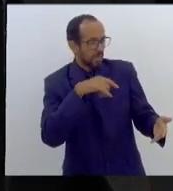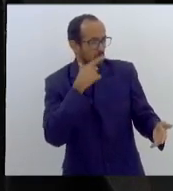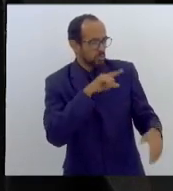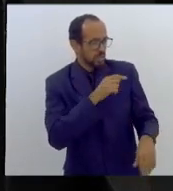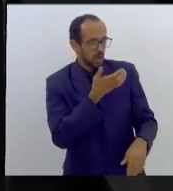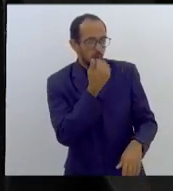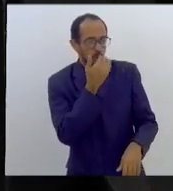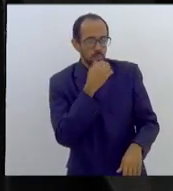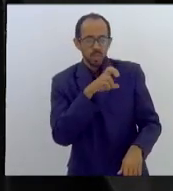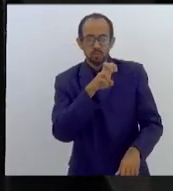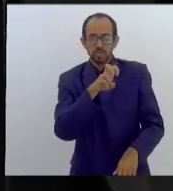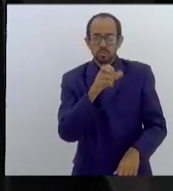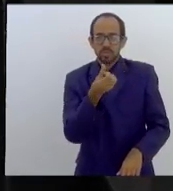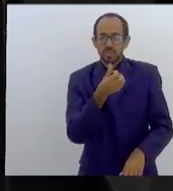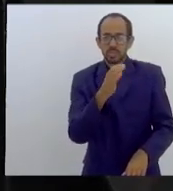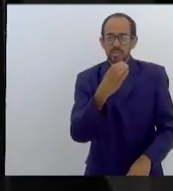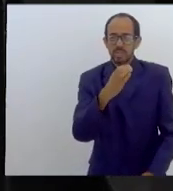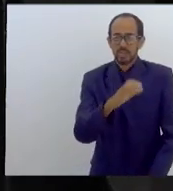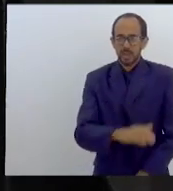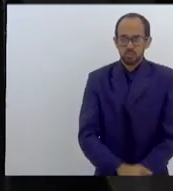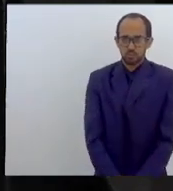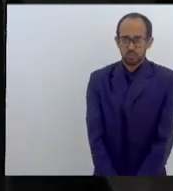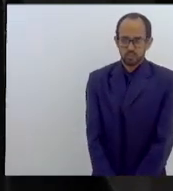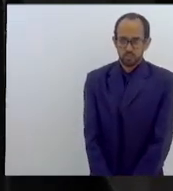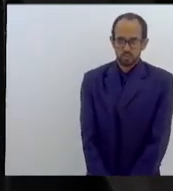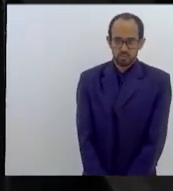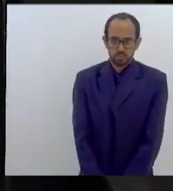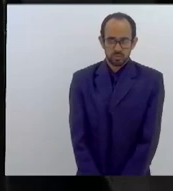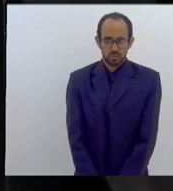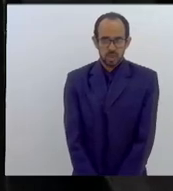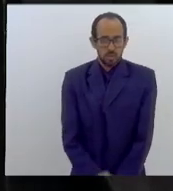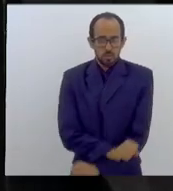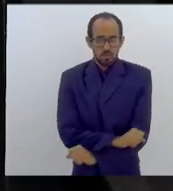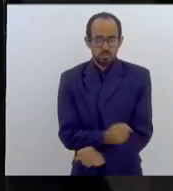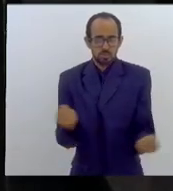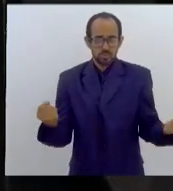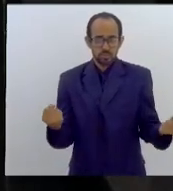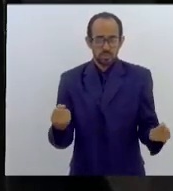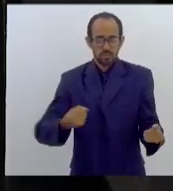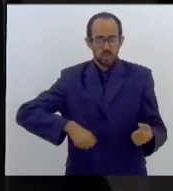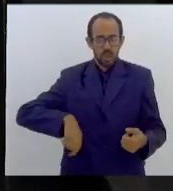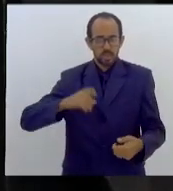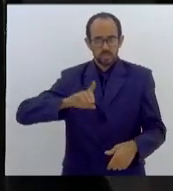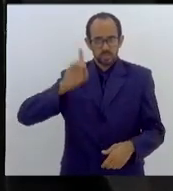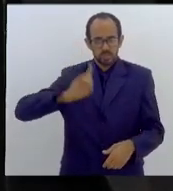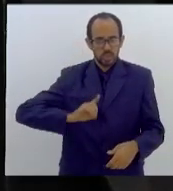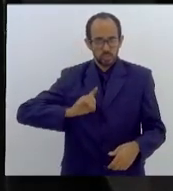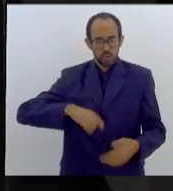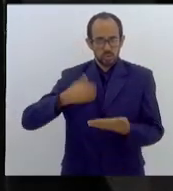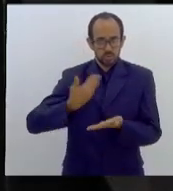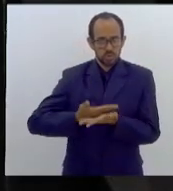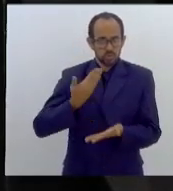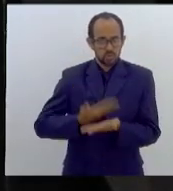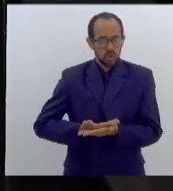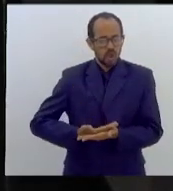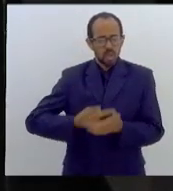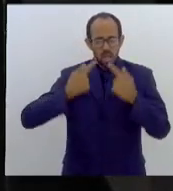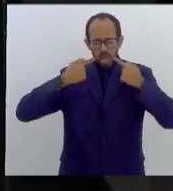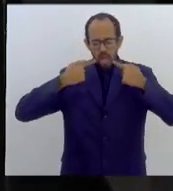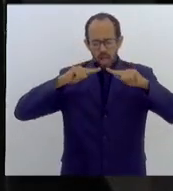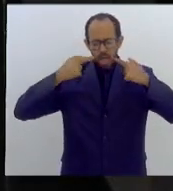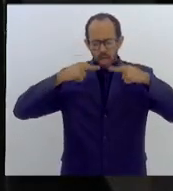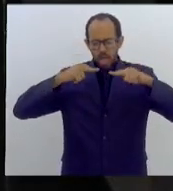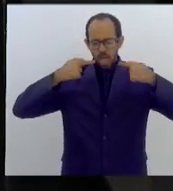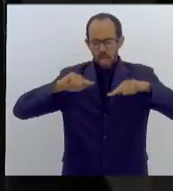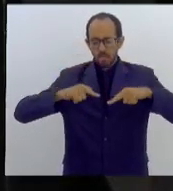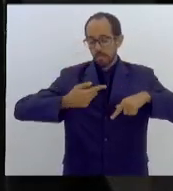refeição com 56 centavos. Então, há muito tempo que as direções escolares clamam por um aumento deste valor da